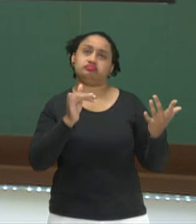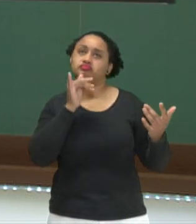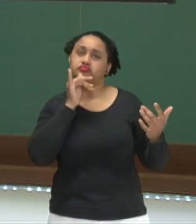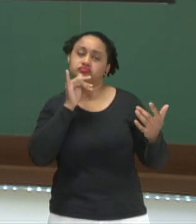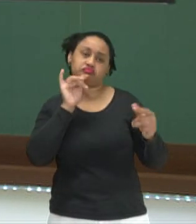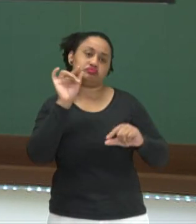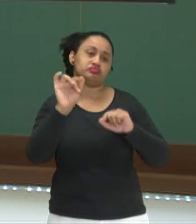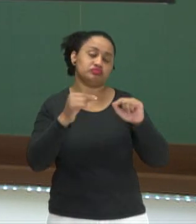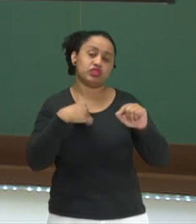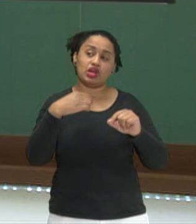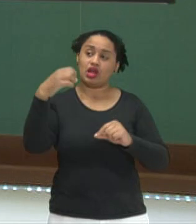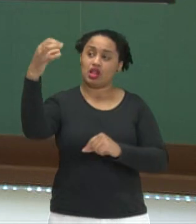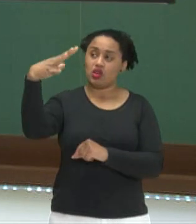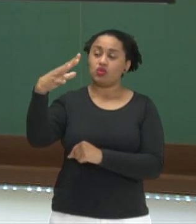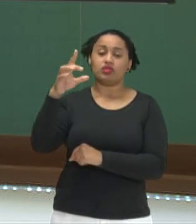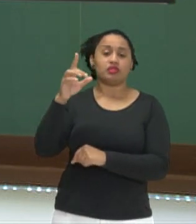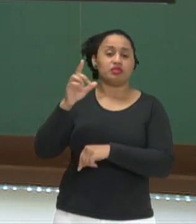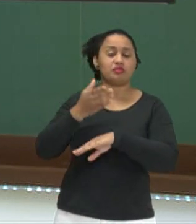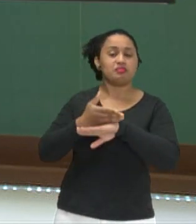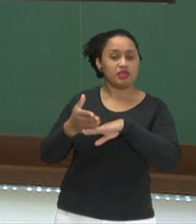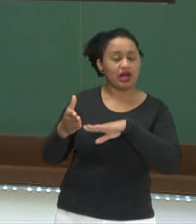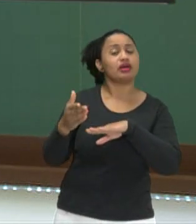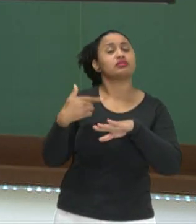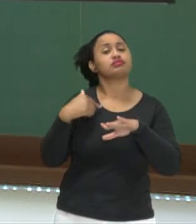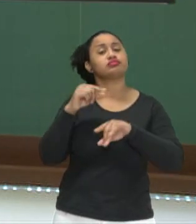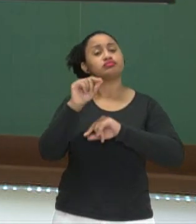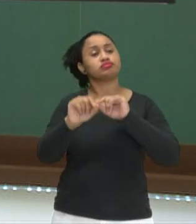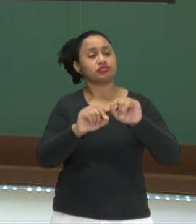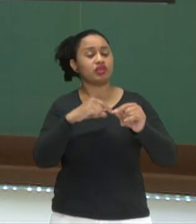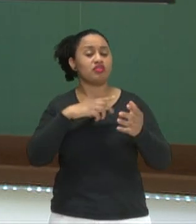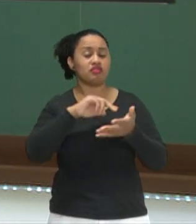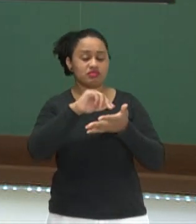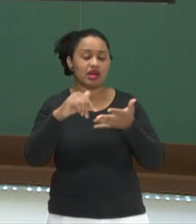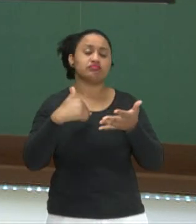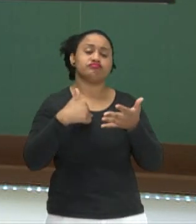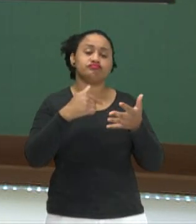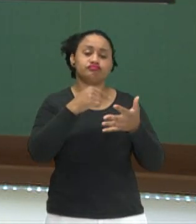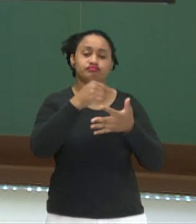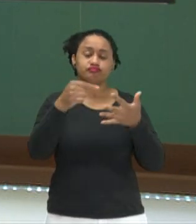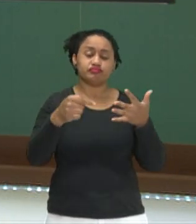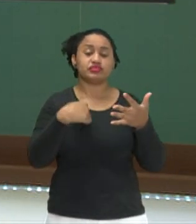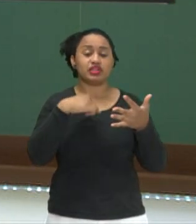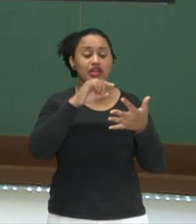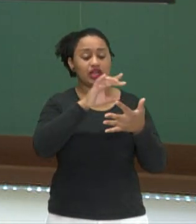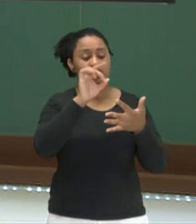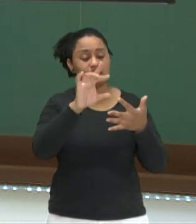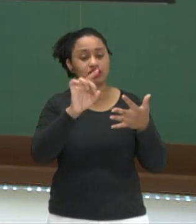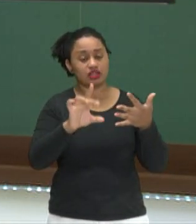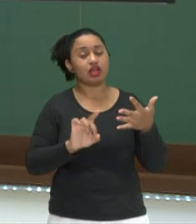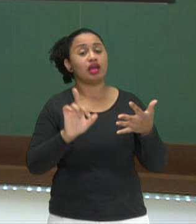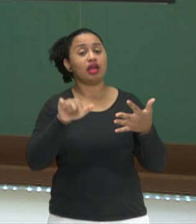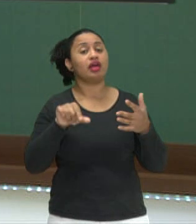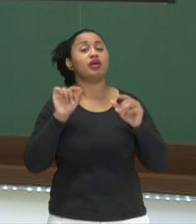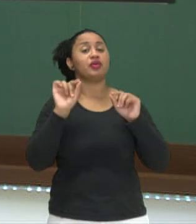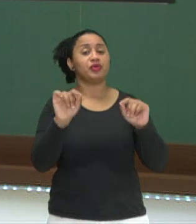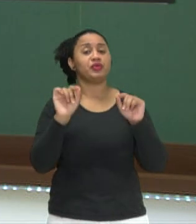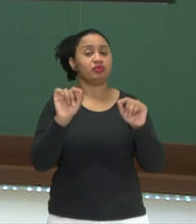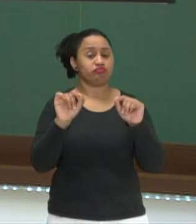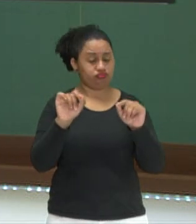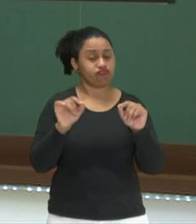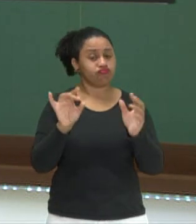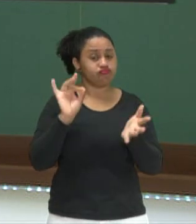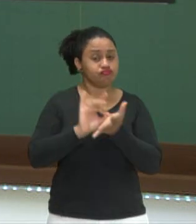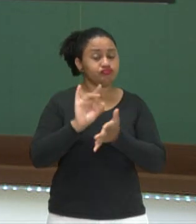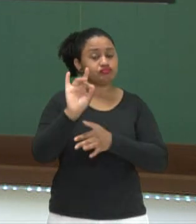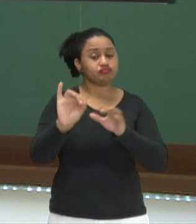dizer assim, a luz branca que vai ser decomposta em várias frequências, que cada frequência é